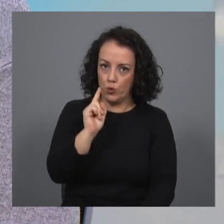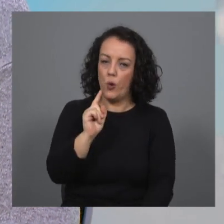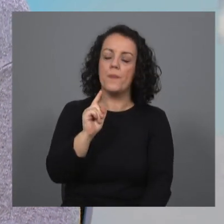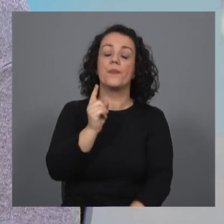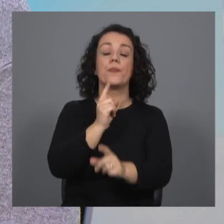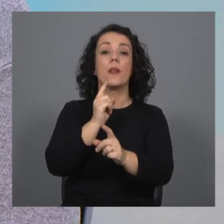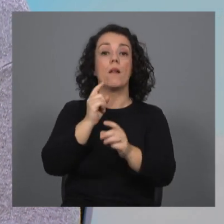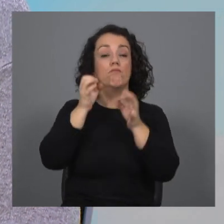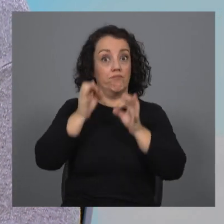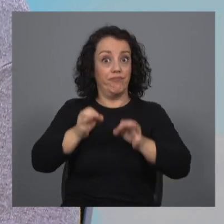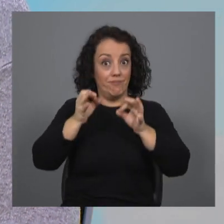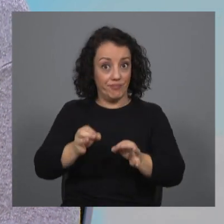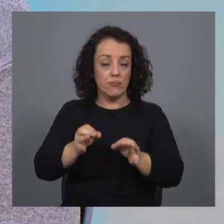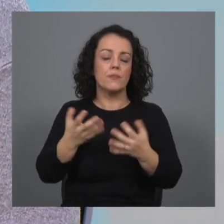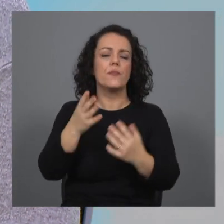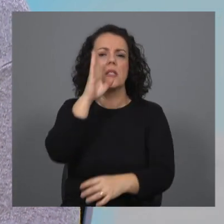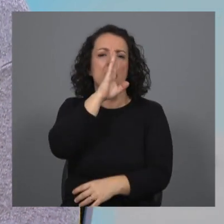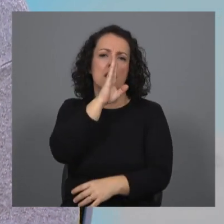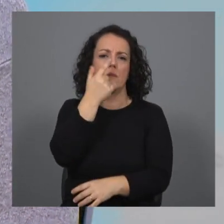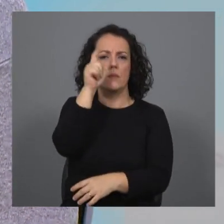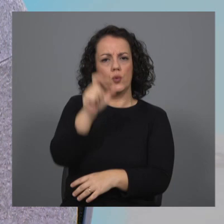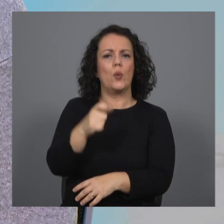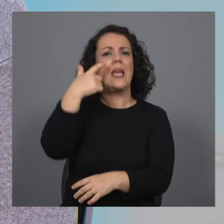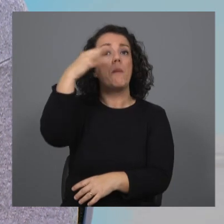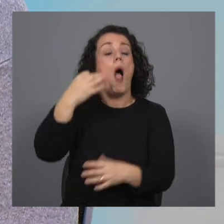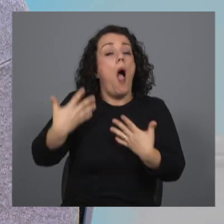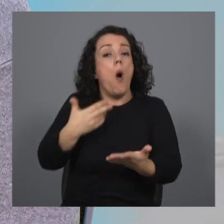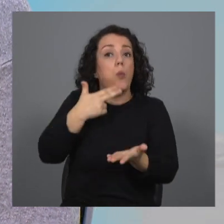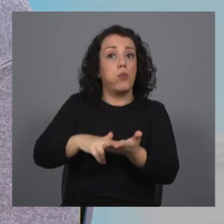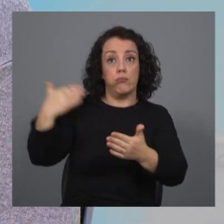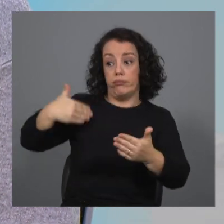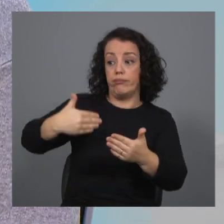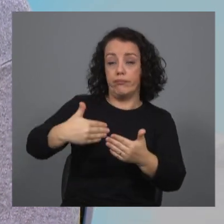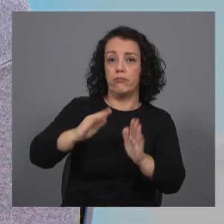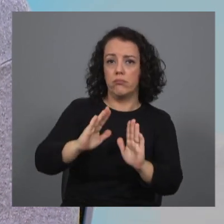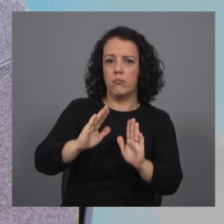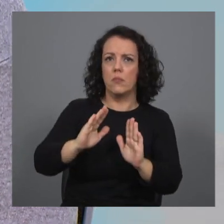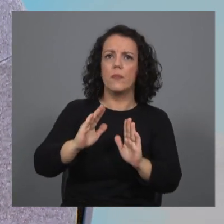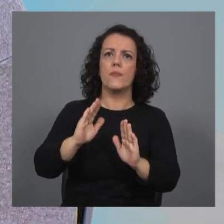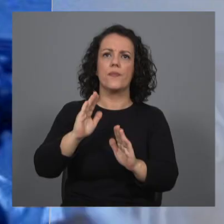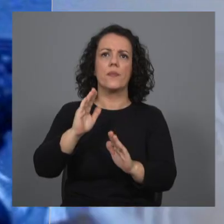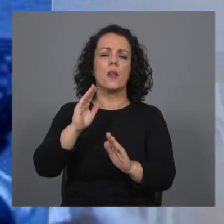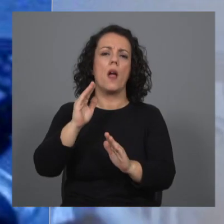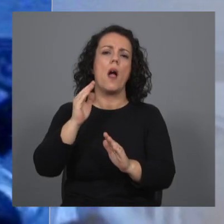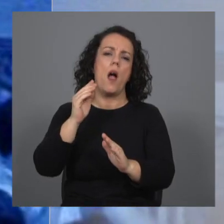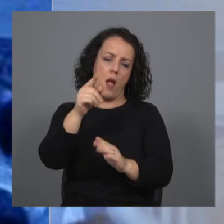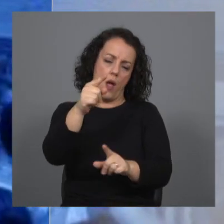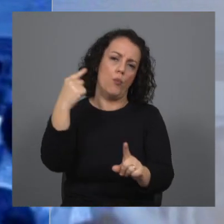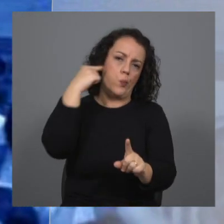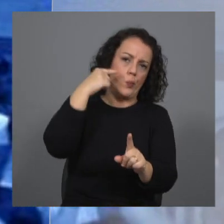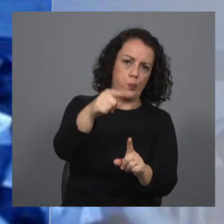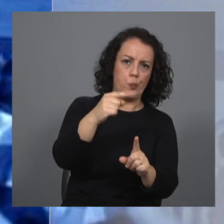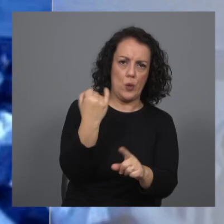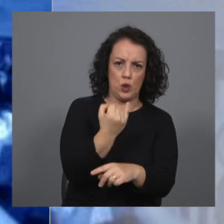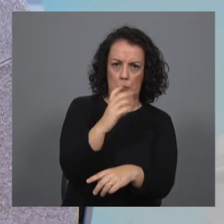acontece é que se um imigrante, isto é o que está a acontecer, não é? Portanto, e acredito que os casos chegam ao CEPAC. Chegam ao CEPAC, sim.